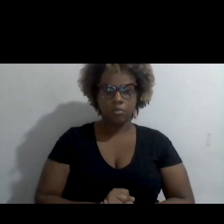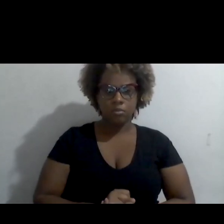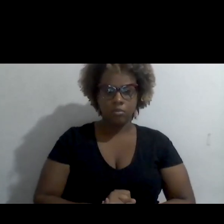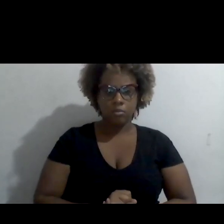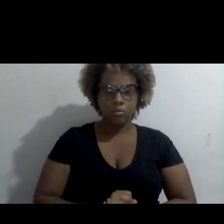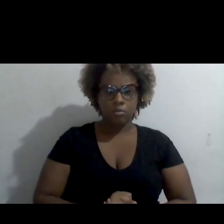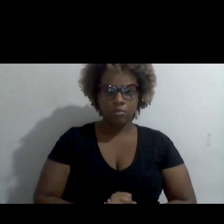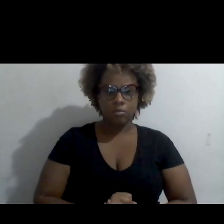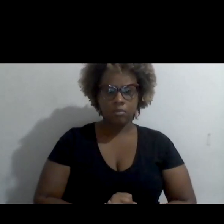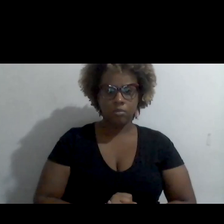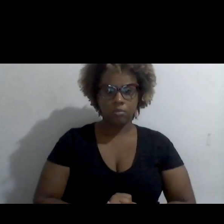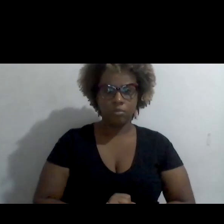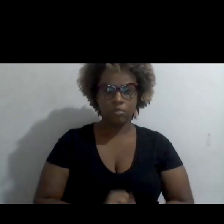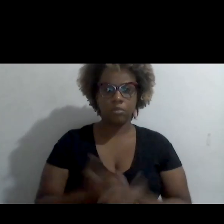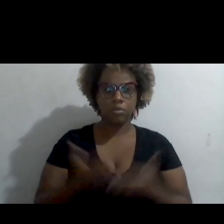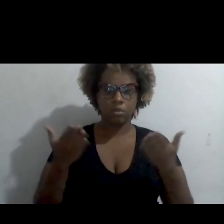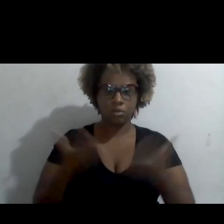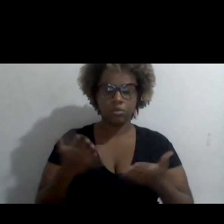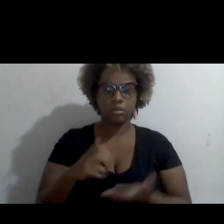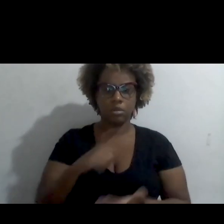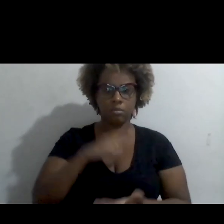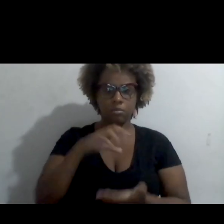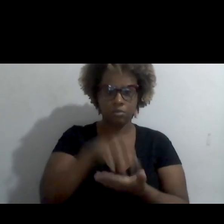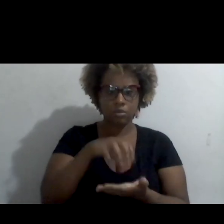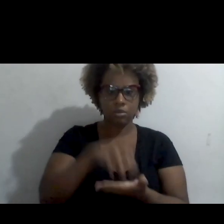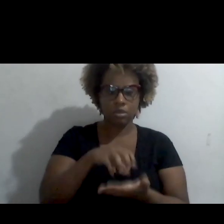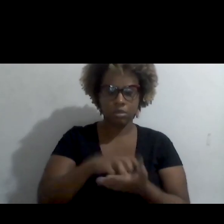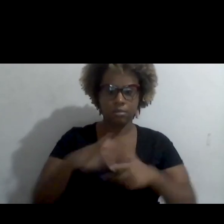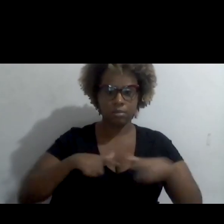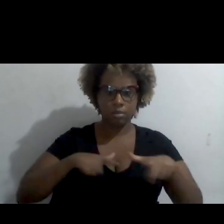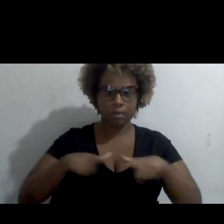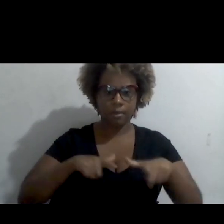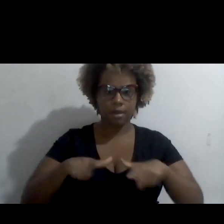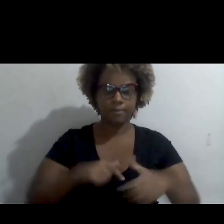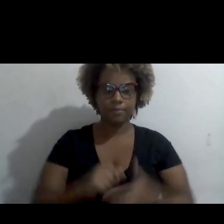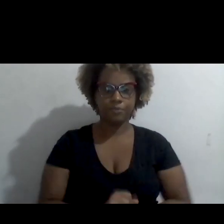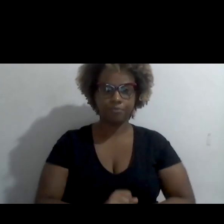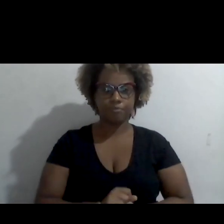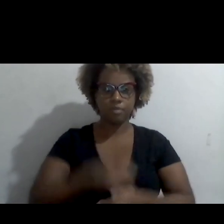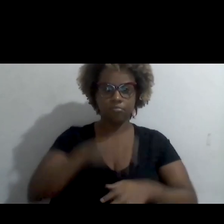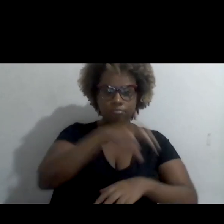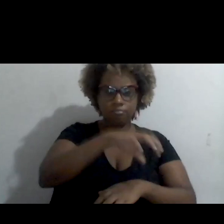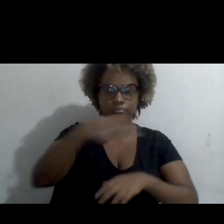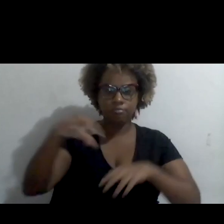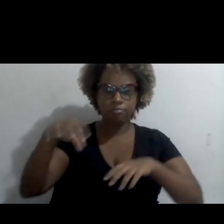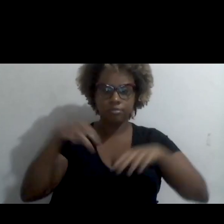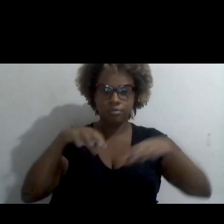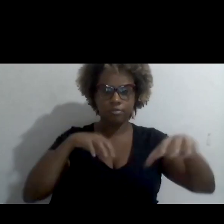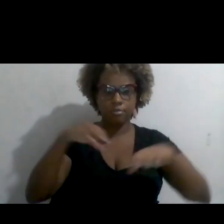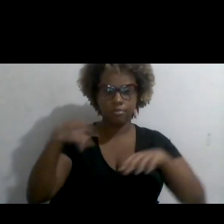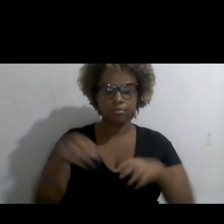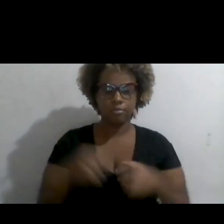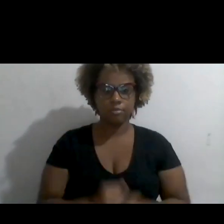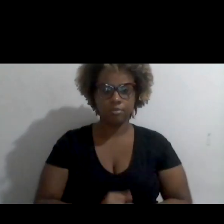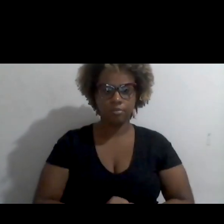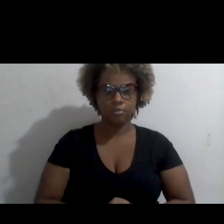uma sede para trabalhar, então a gente está em espaços provisórios, itinerantes. Aí a gente achou uma forma poética agora. A gente diz que agora a gente